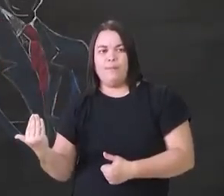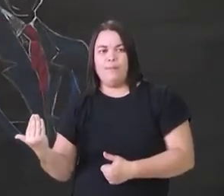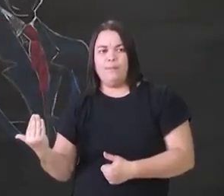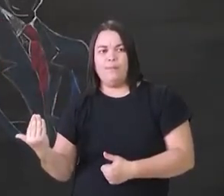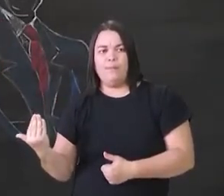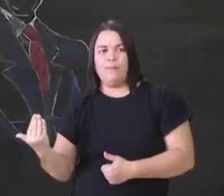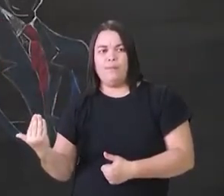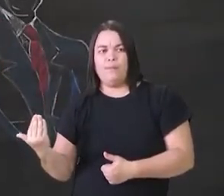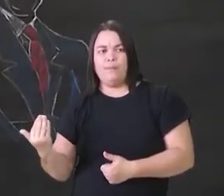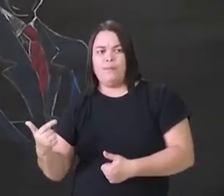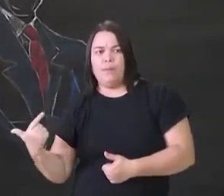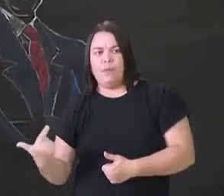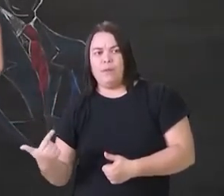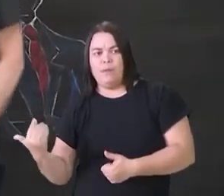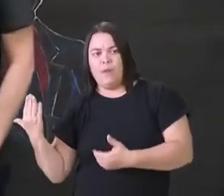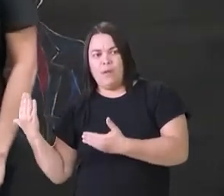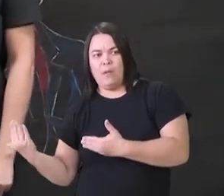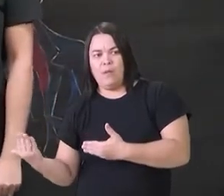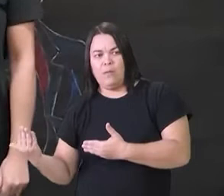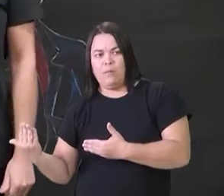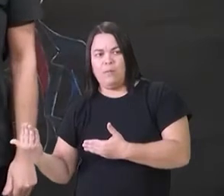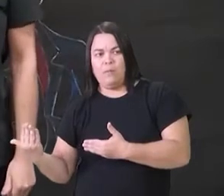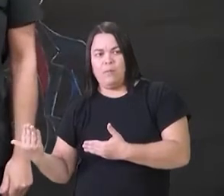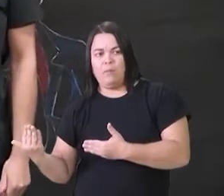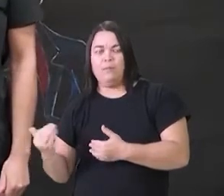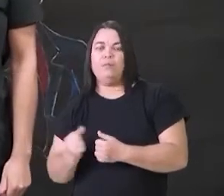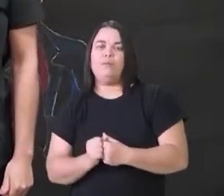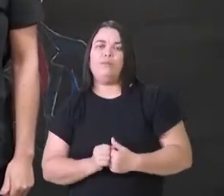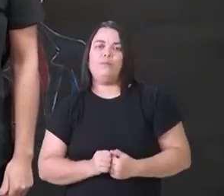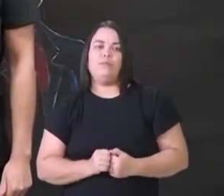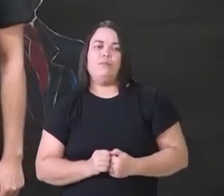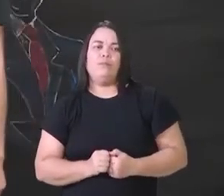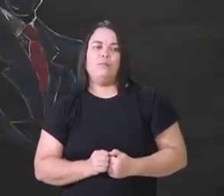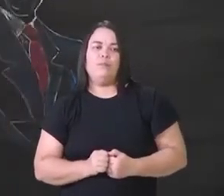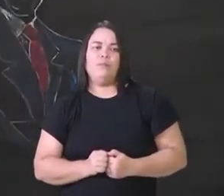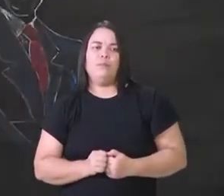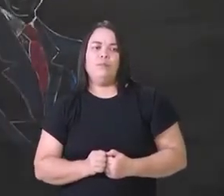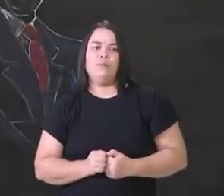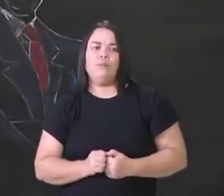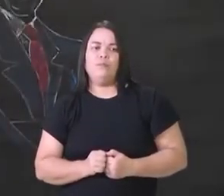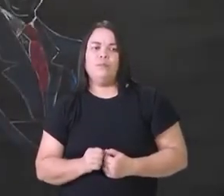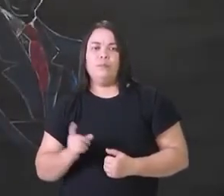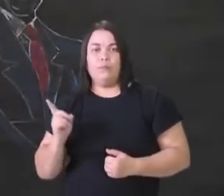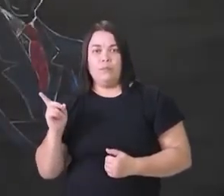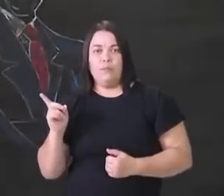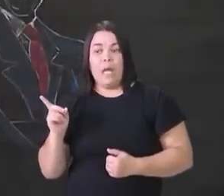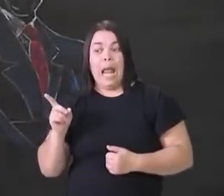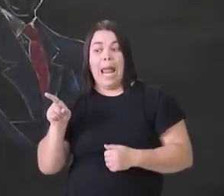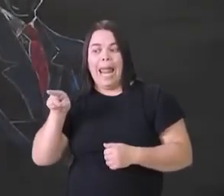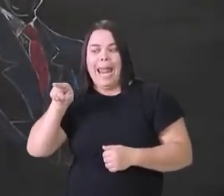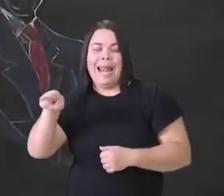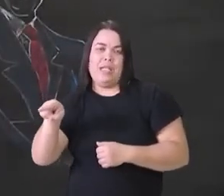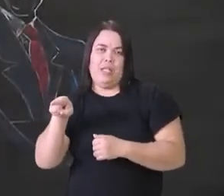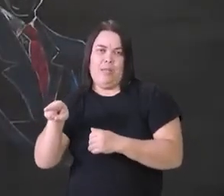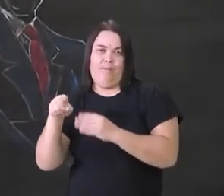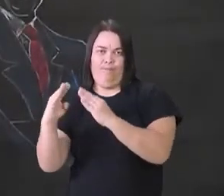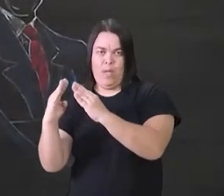house. Segunda, Jack built. Ou seja, essa é a